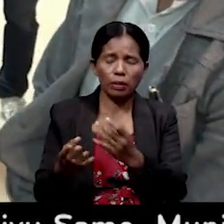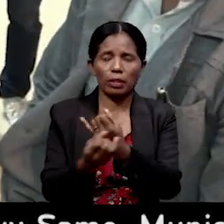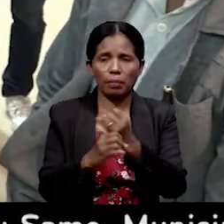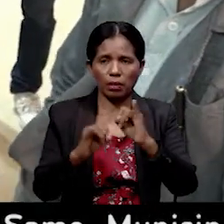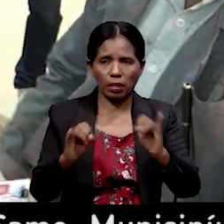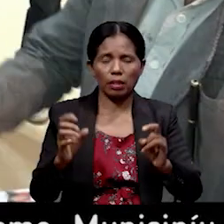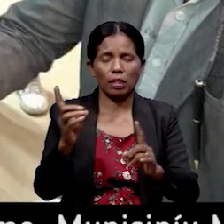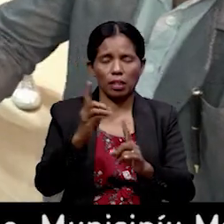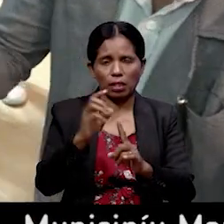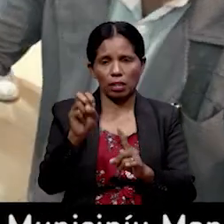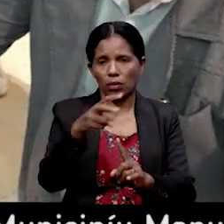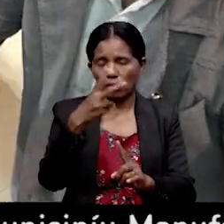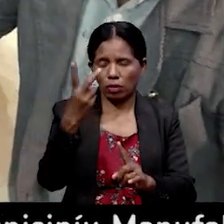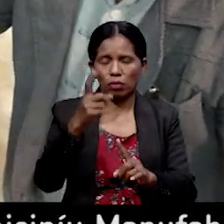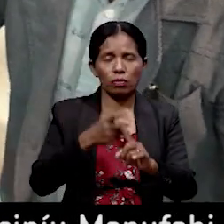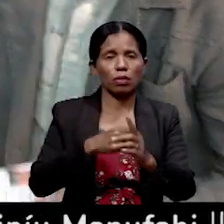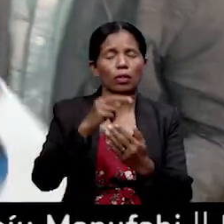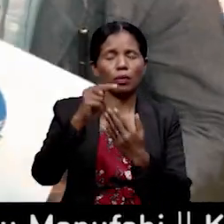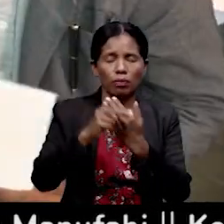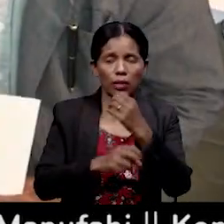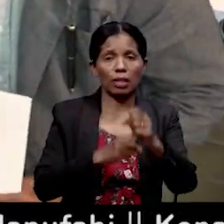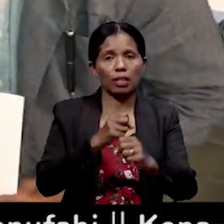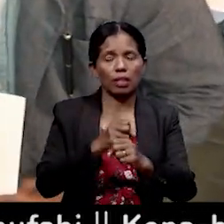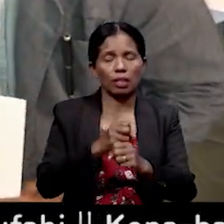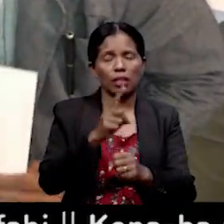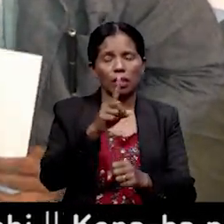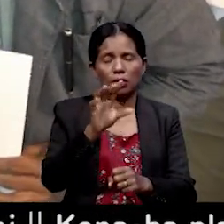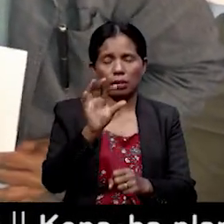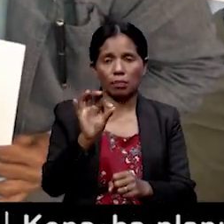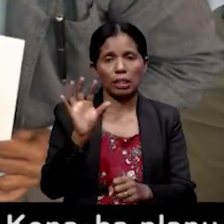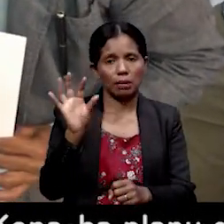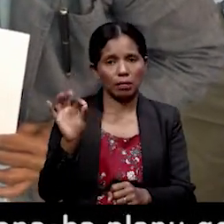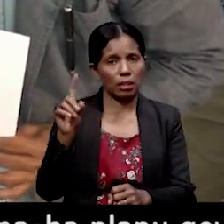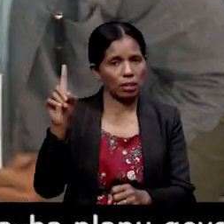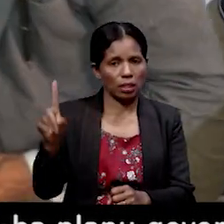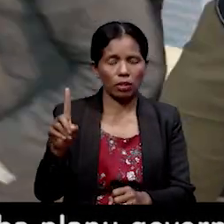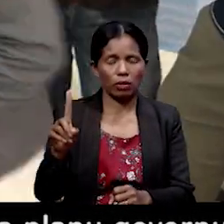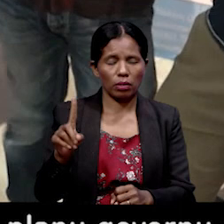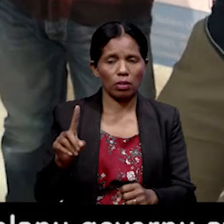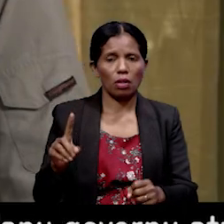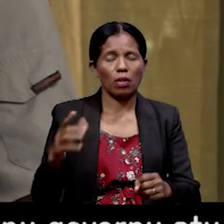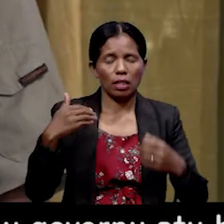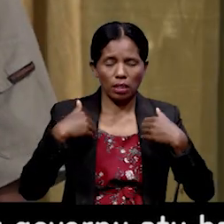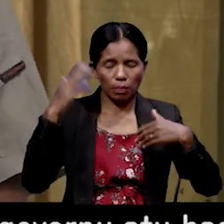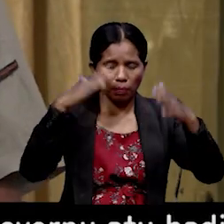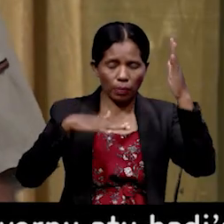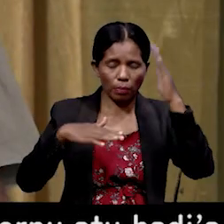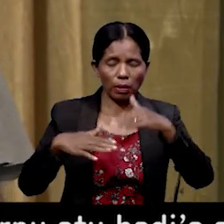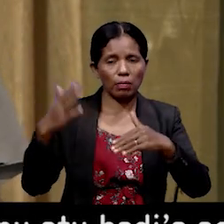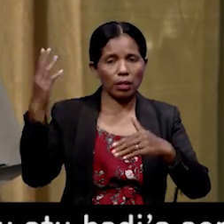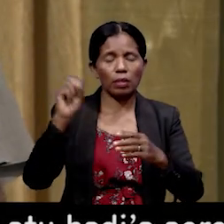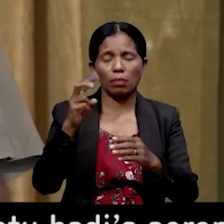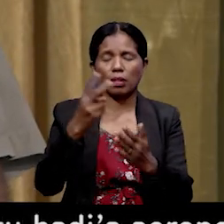loron sanulu resin rua fula novembro dinan ring ida atu sia sianulu resin ida ho akontesimento masakre Santa